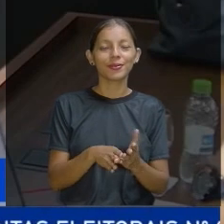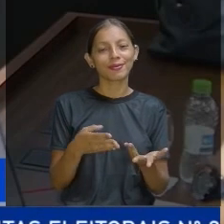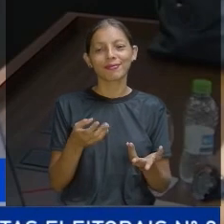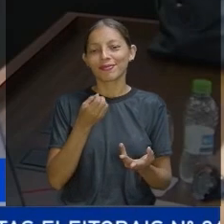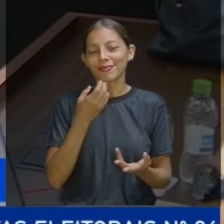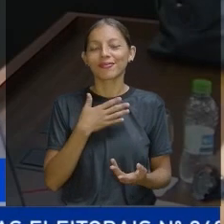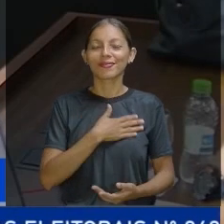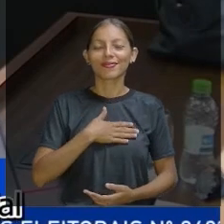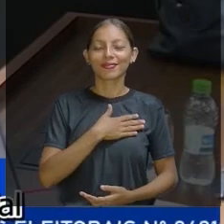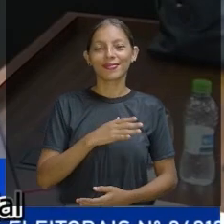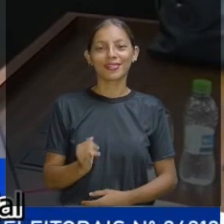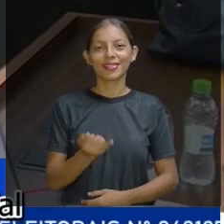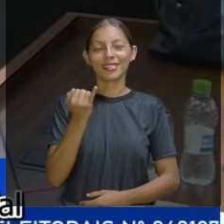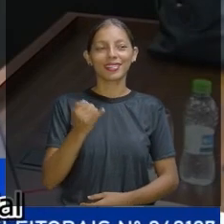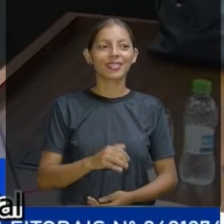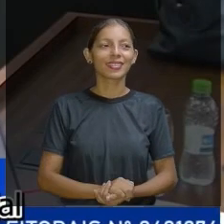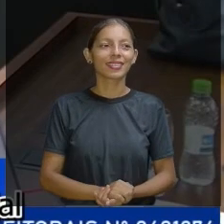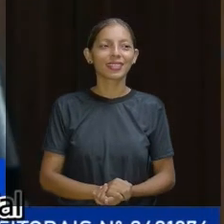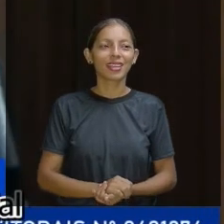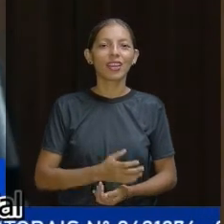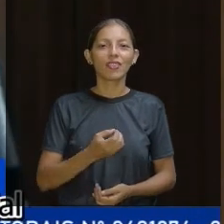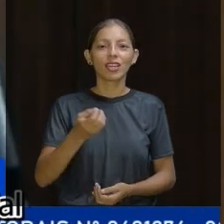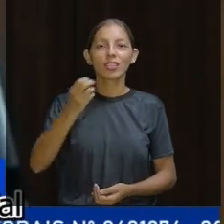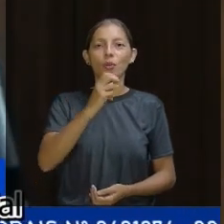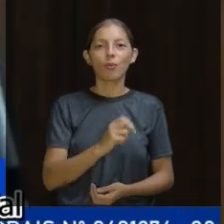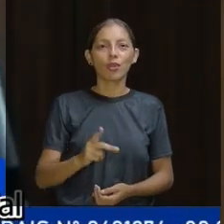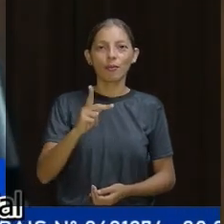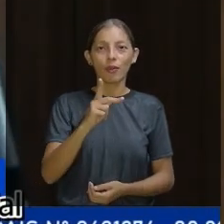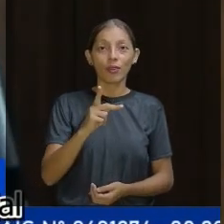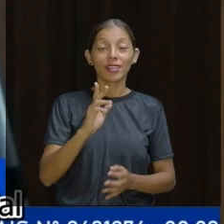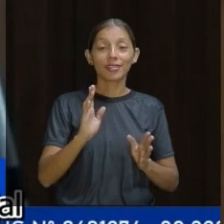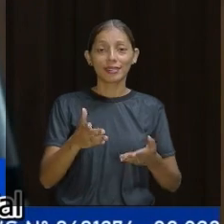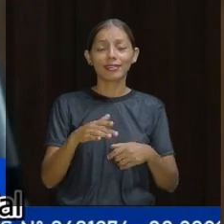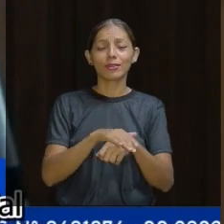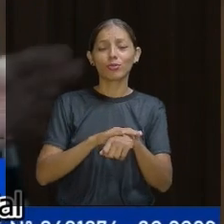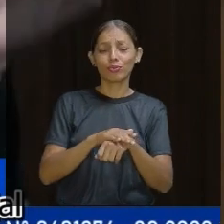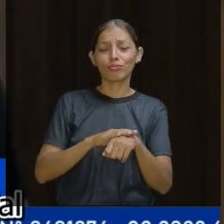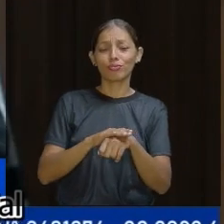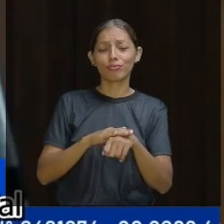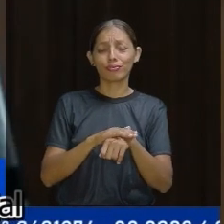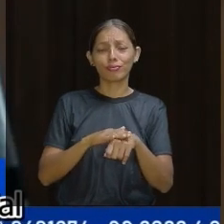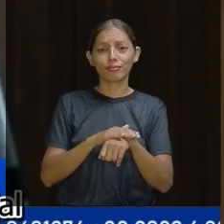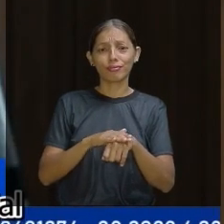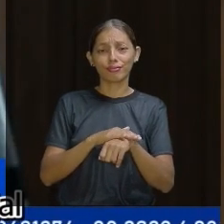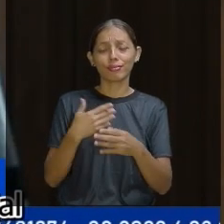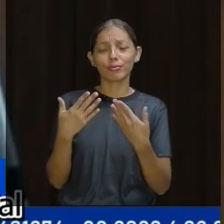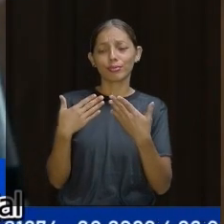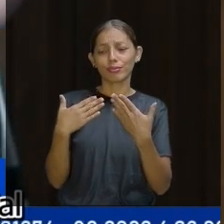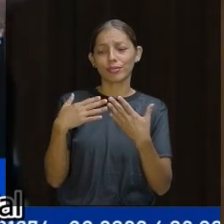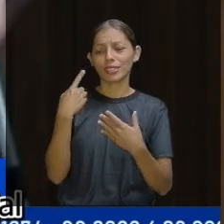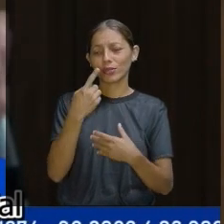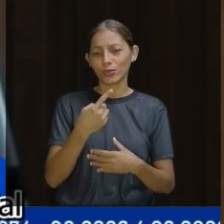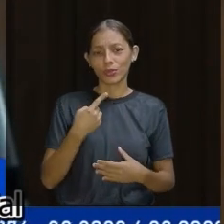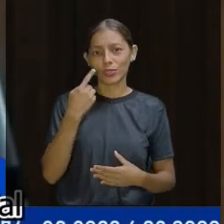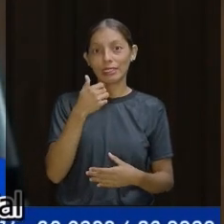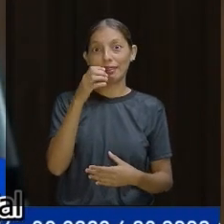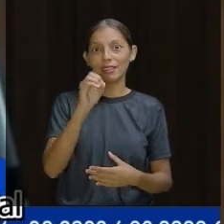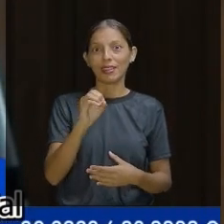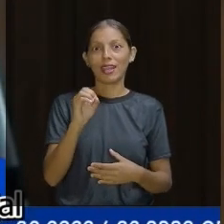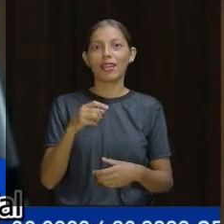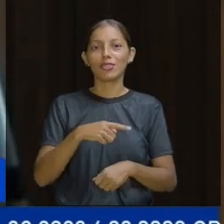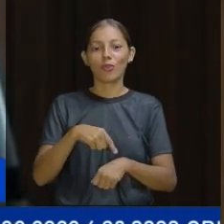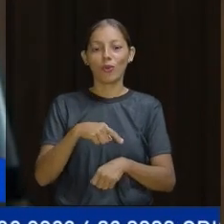10 horas dentro do carro conversando, aqui no... Foco no juiz Juscelio Neto. 7